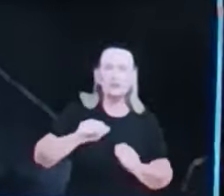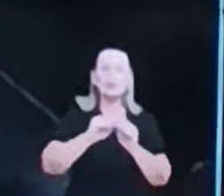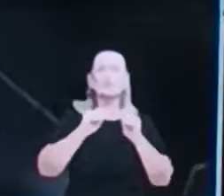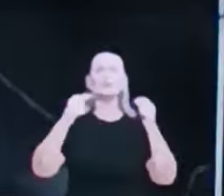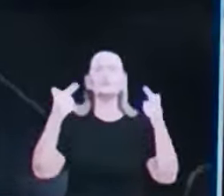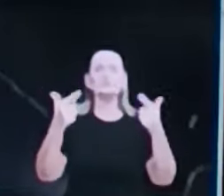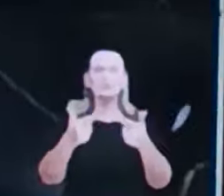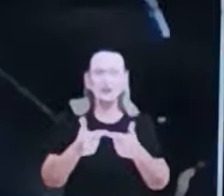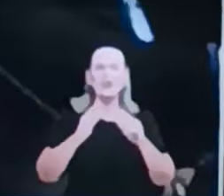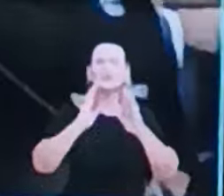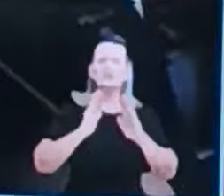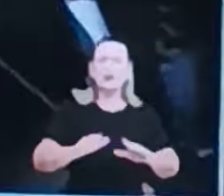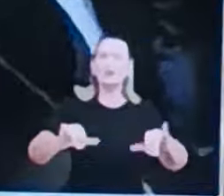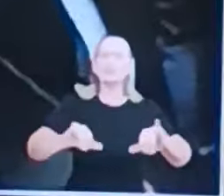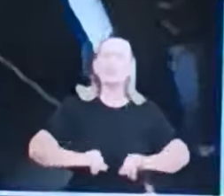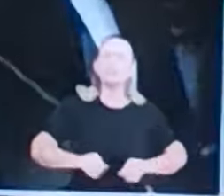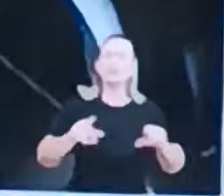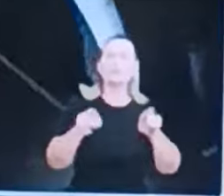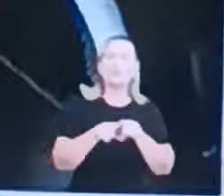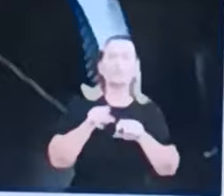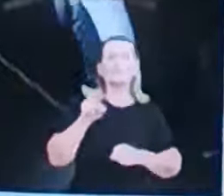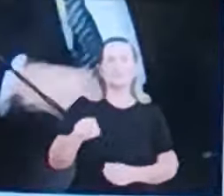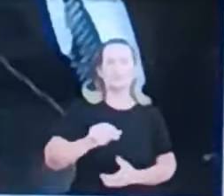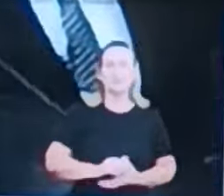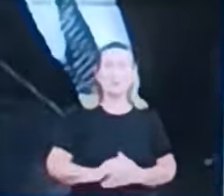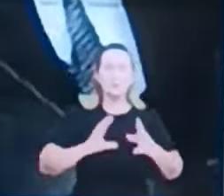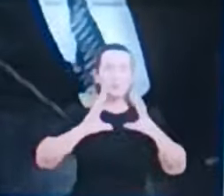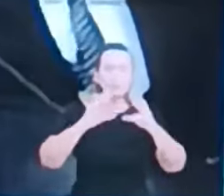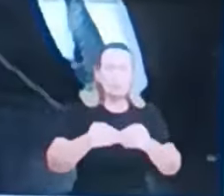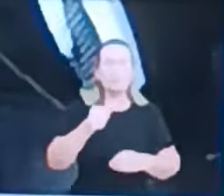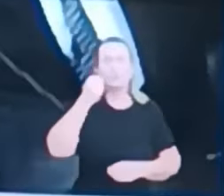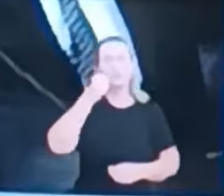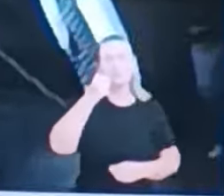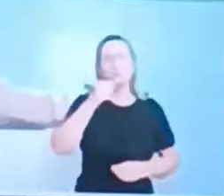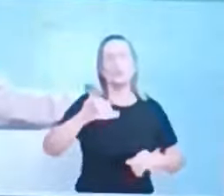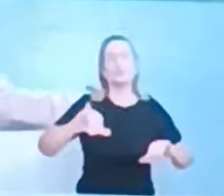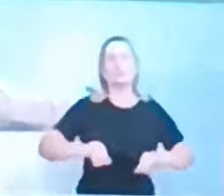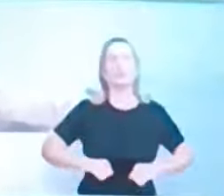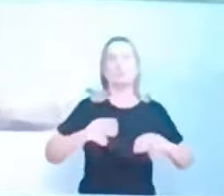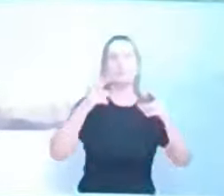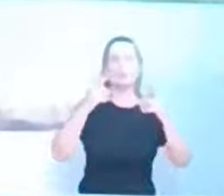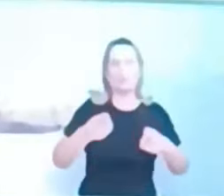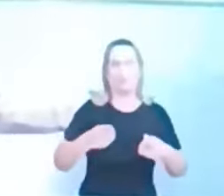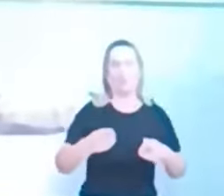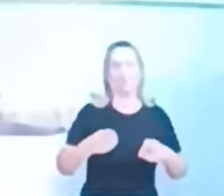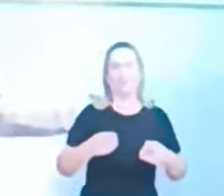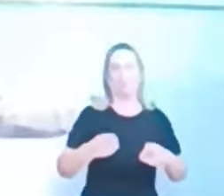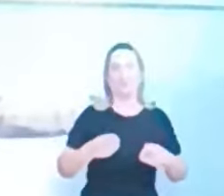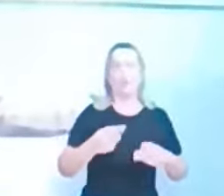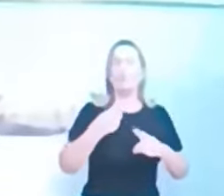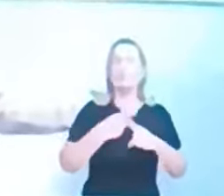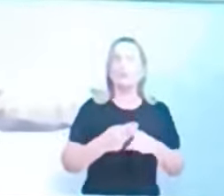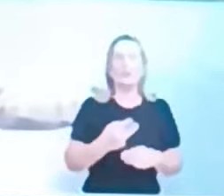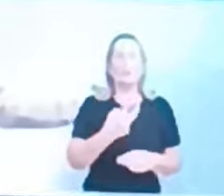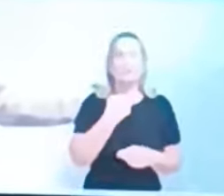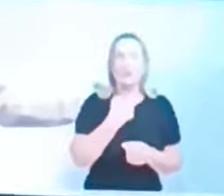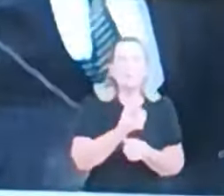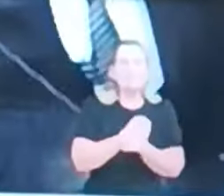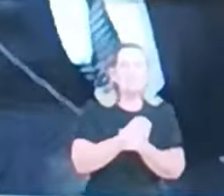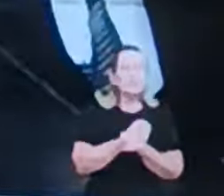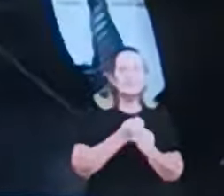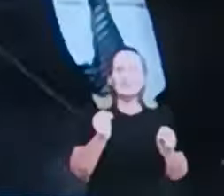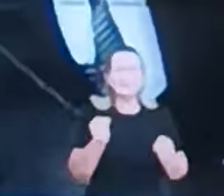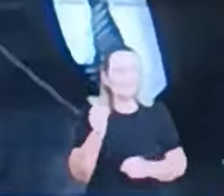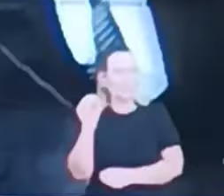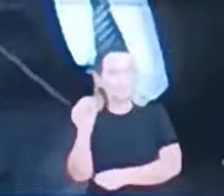Lima, a deputada Cristina, todas as mulheres passam. E isso é porque não é suportado ver as mulheres também